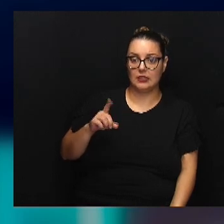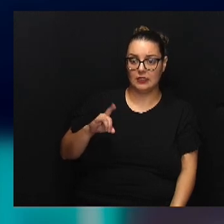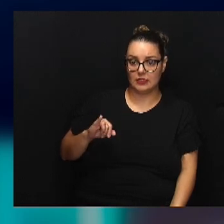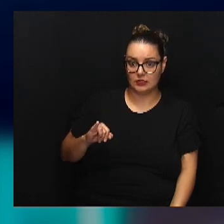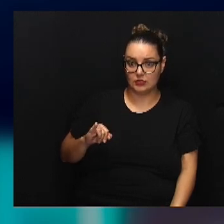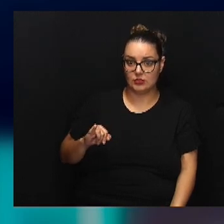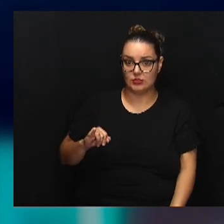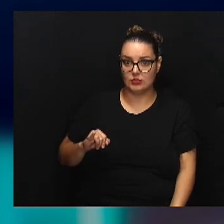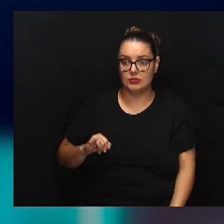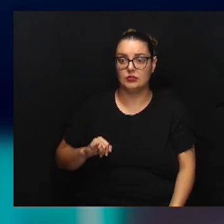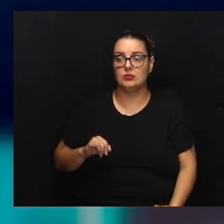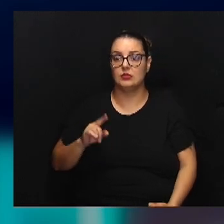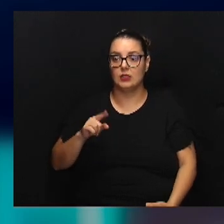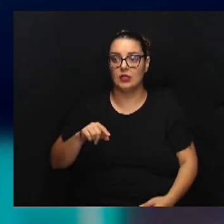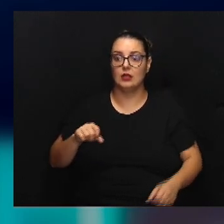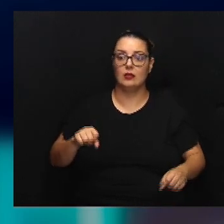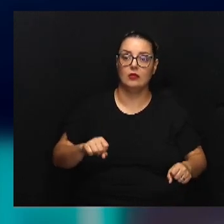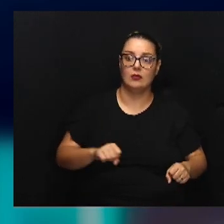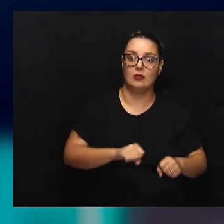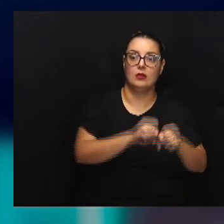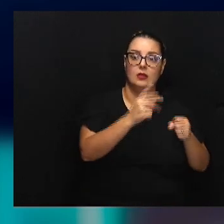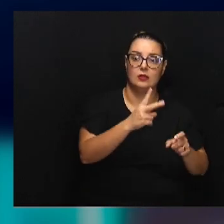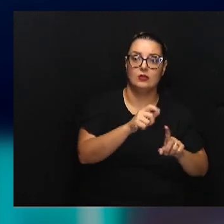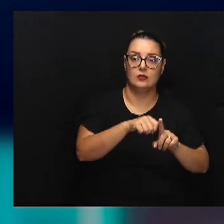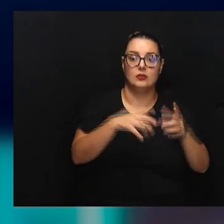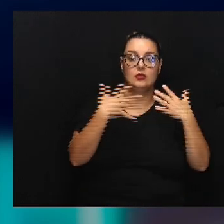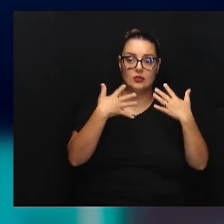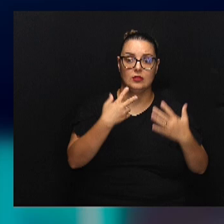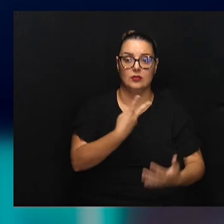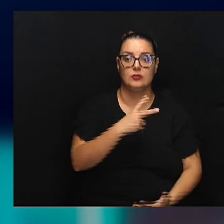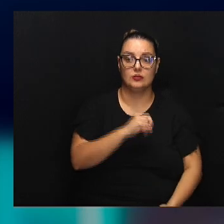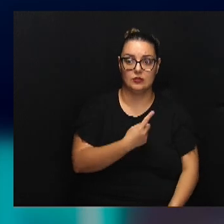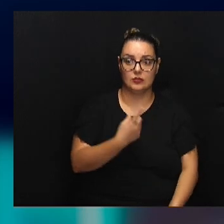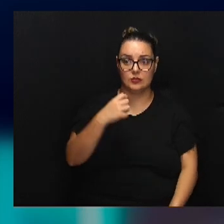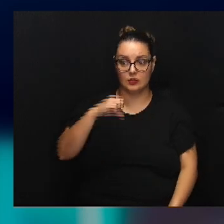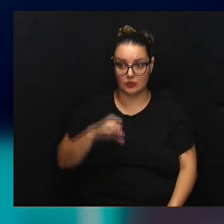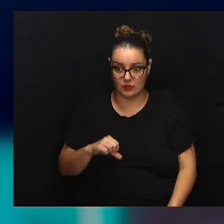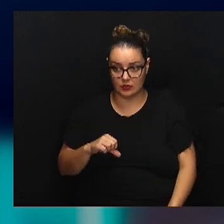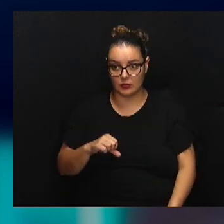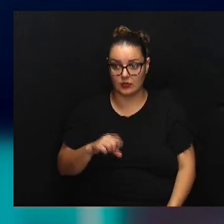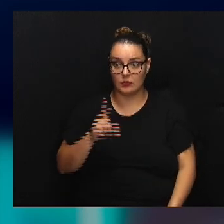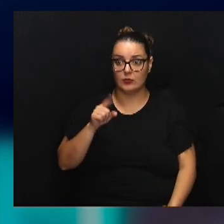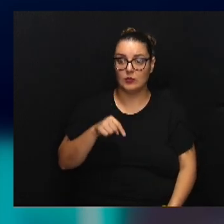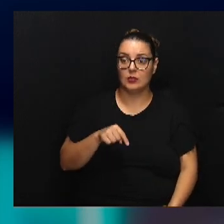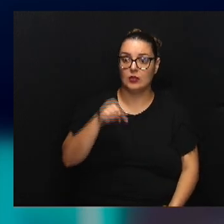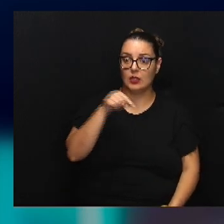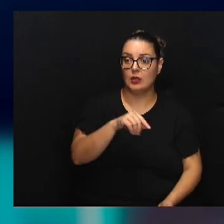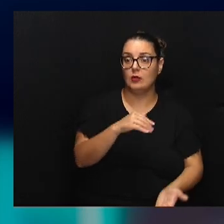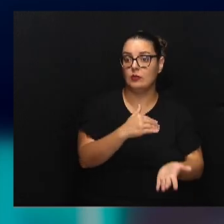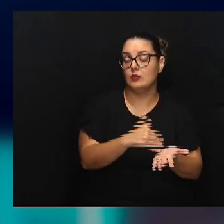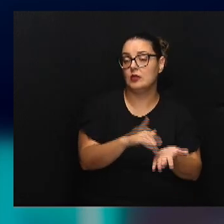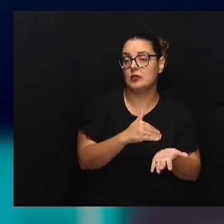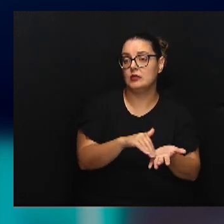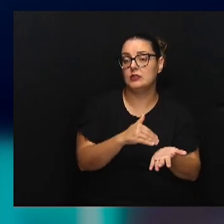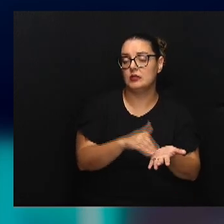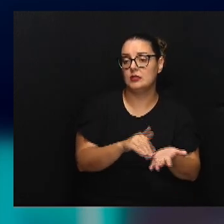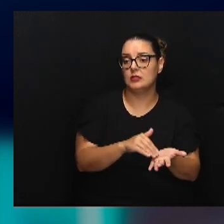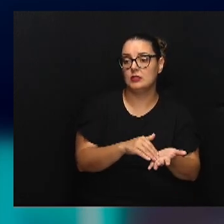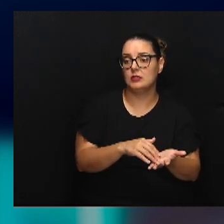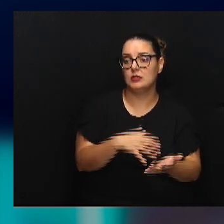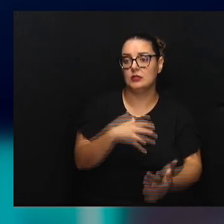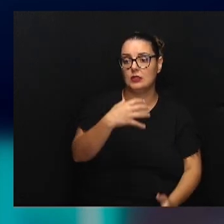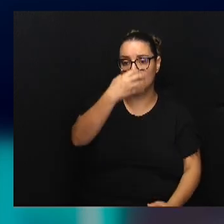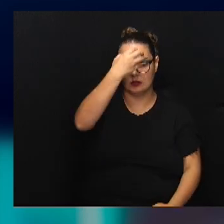foi destruída no dia 2 de janeiro de 2019 por ser considerada uma secretaria que forma